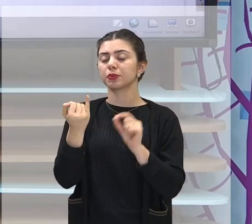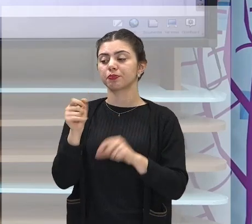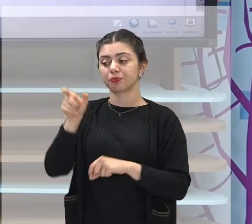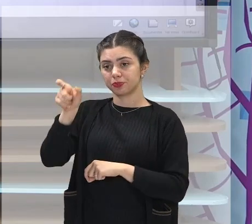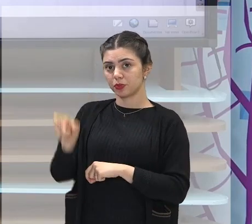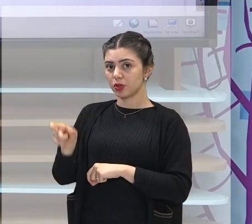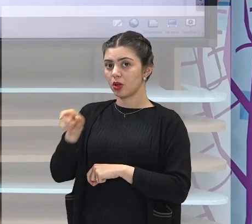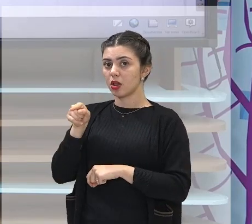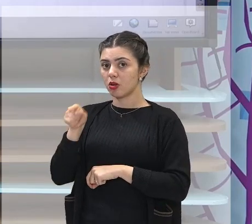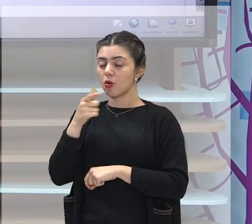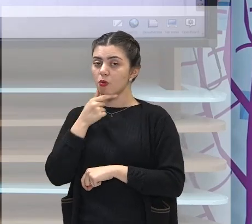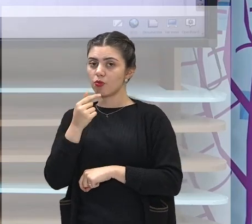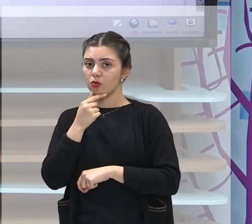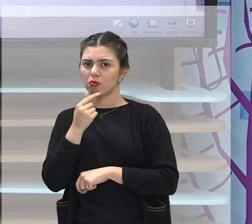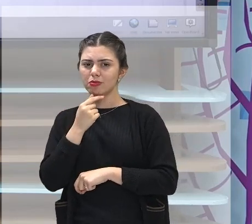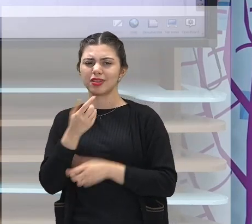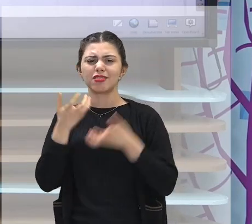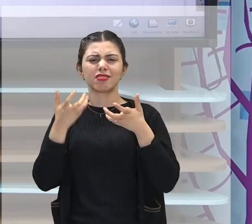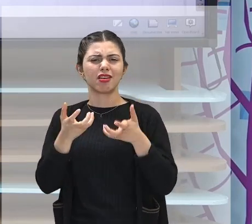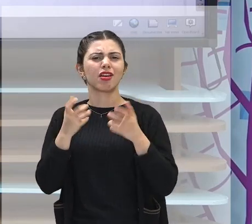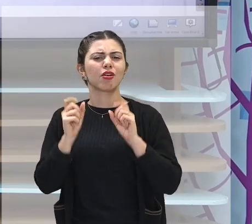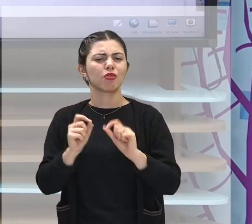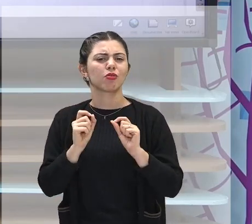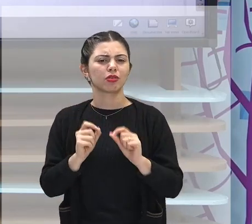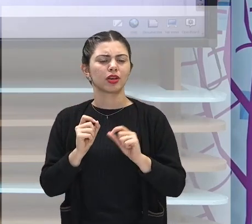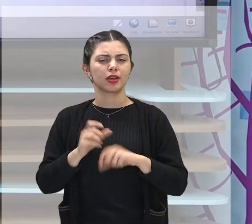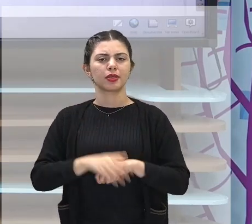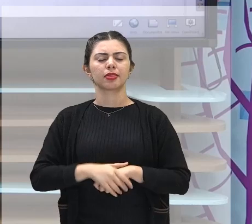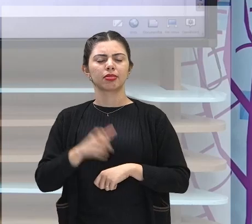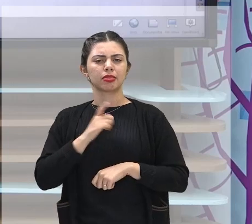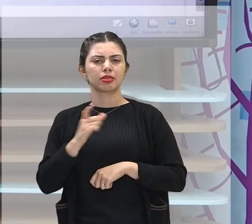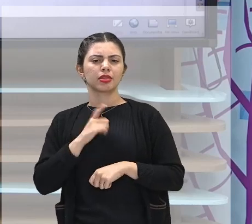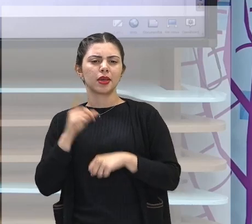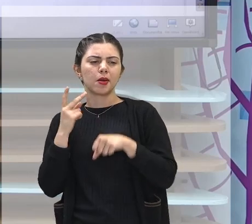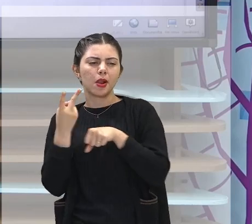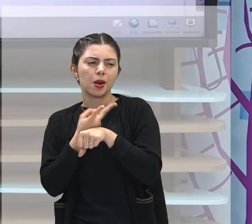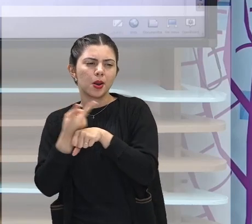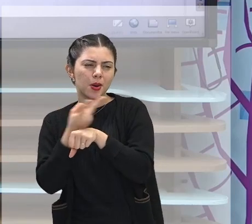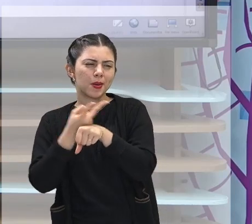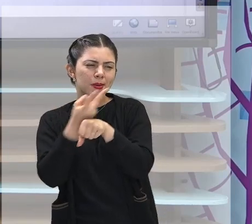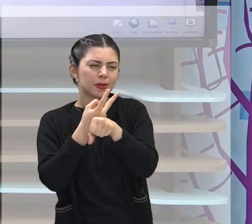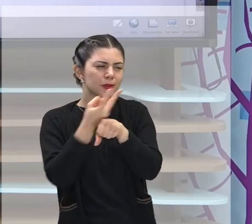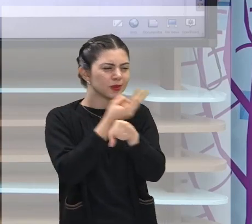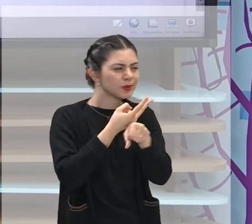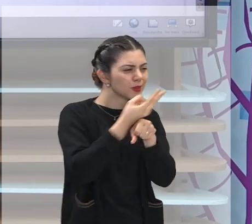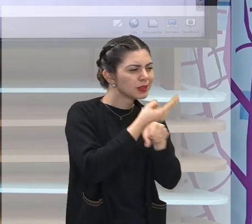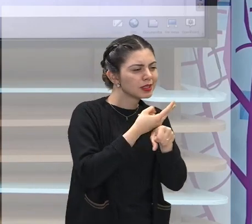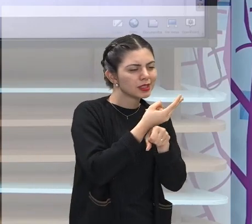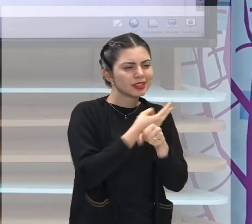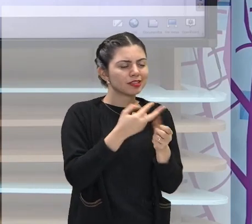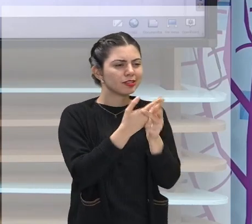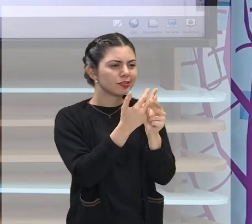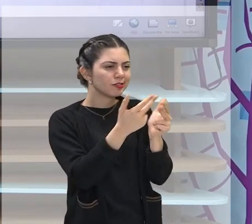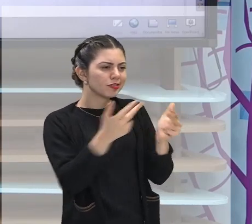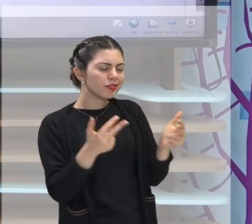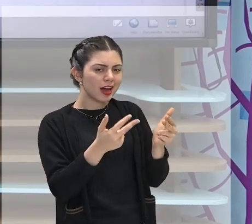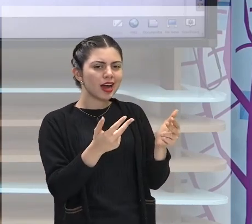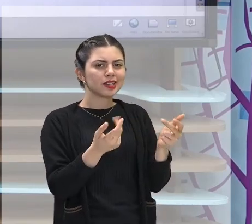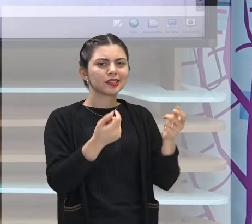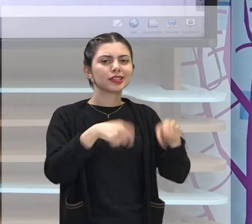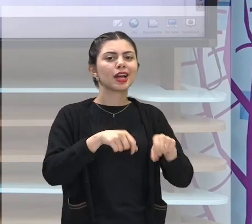ele vai lutar muito, né, para conseguir os recursos para a